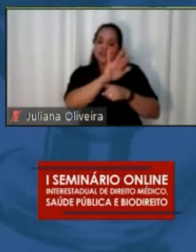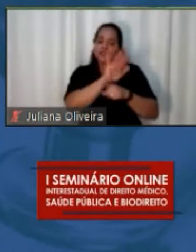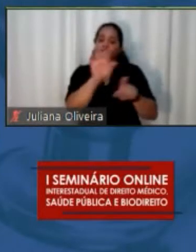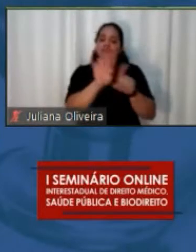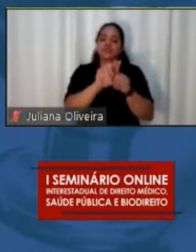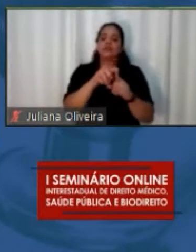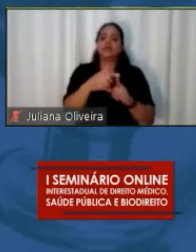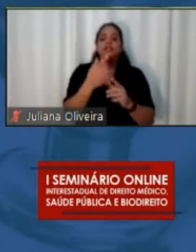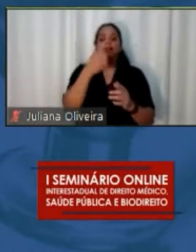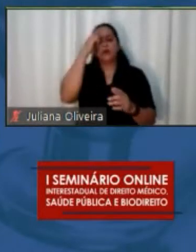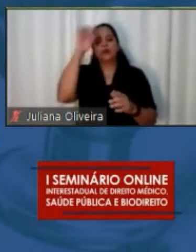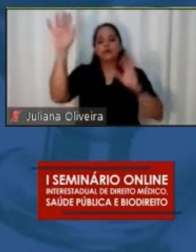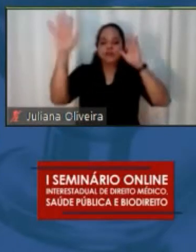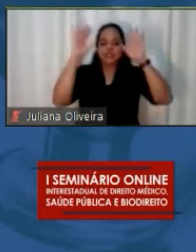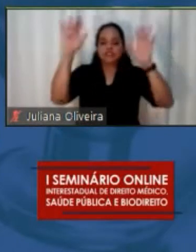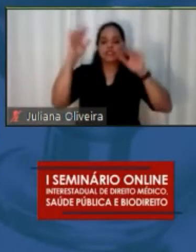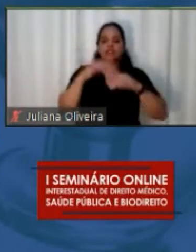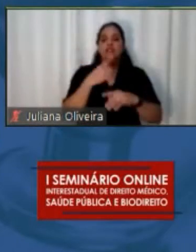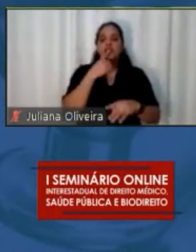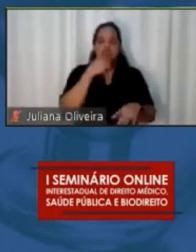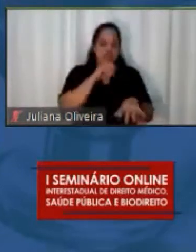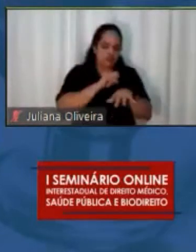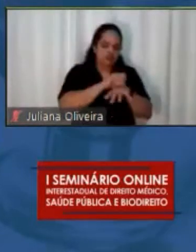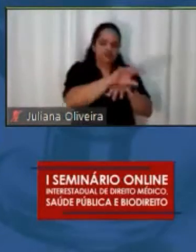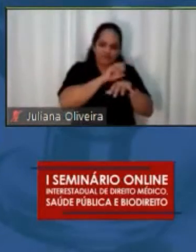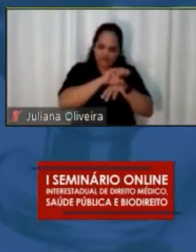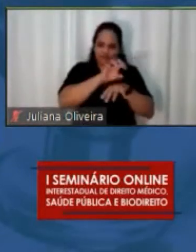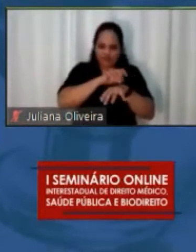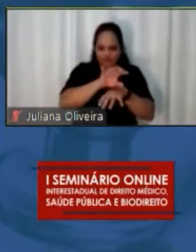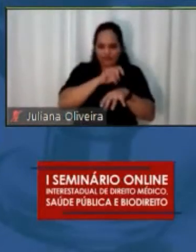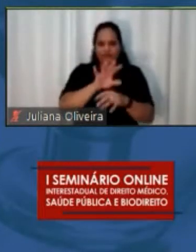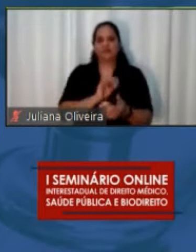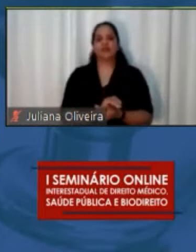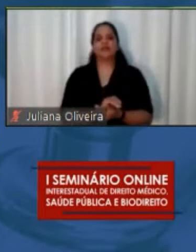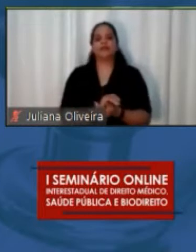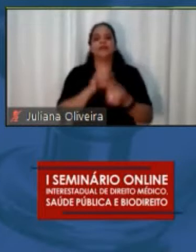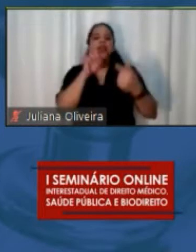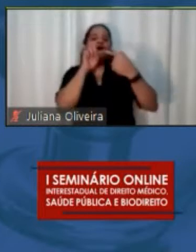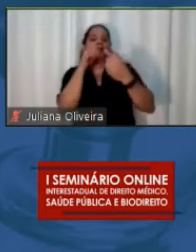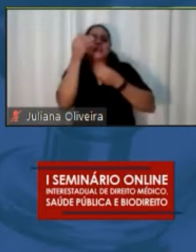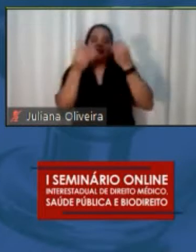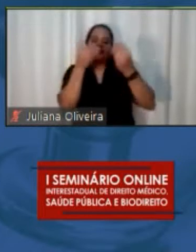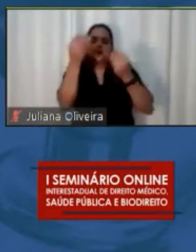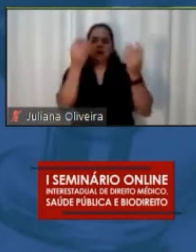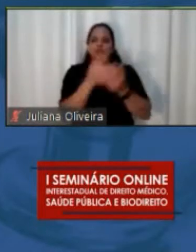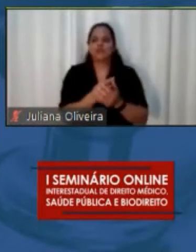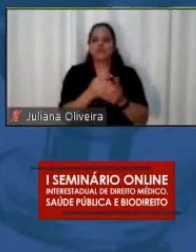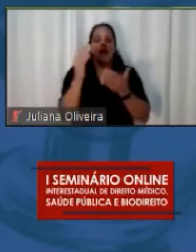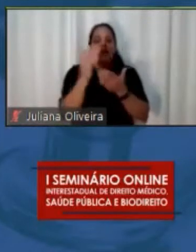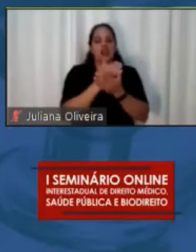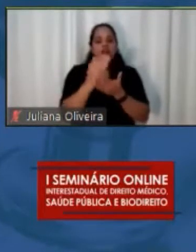em leitos de sangramento. Esses agentes adesivos em leitos de sangramento podem fazer com que